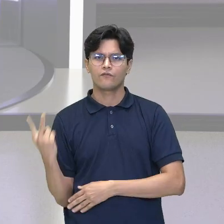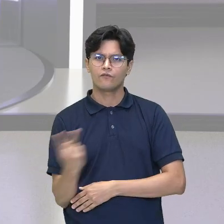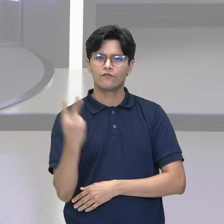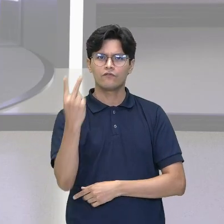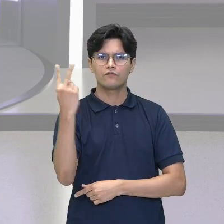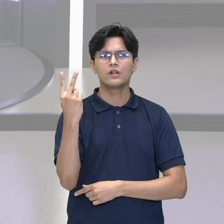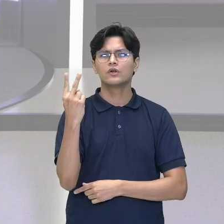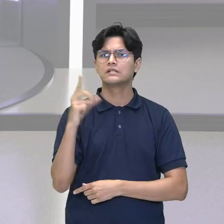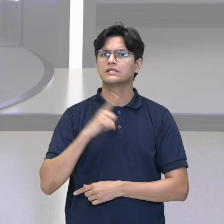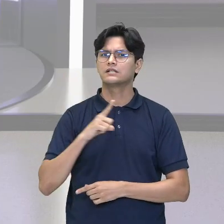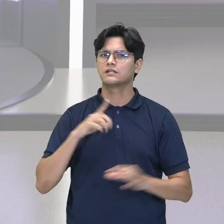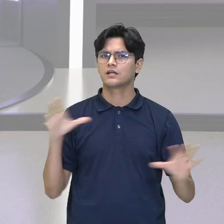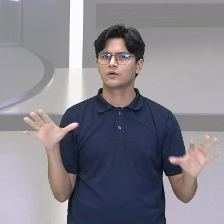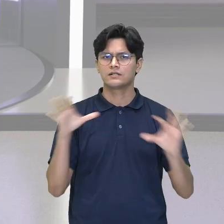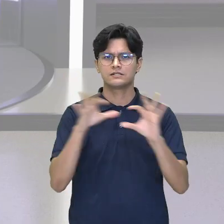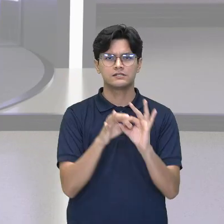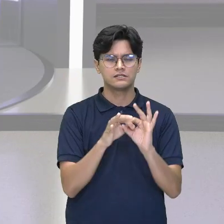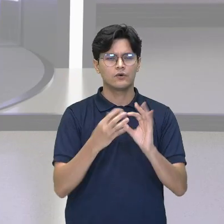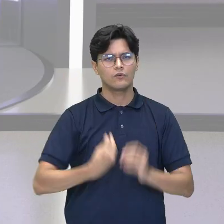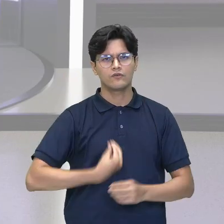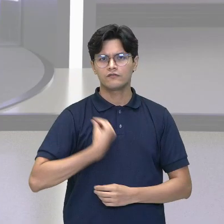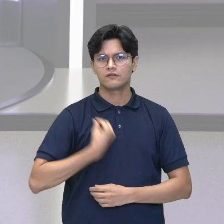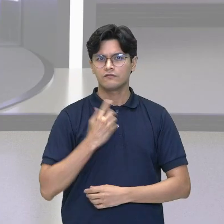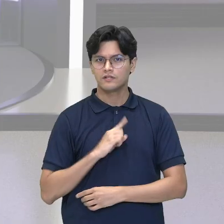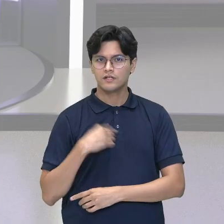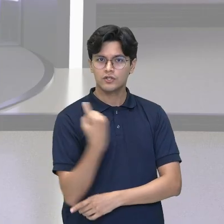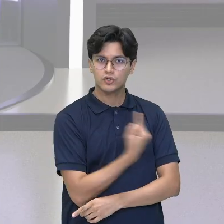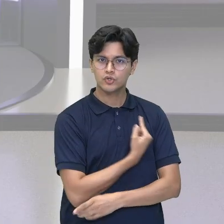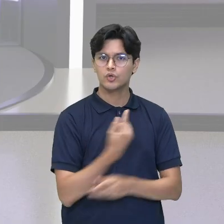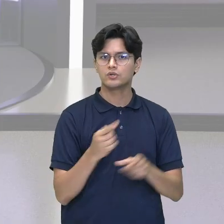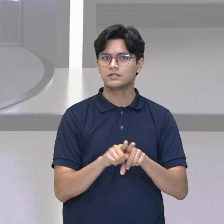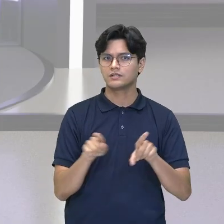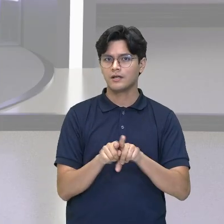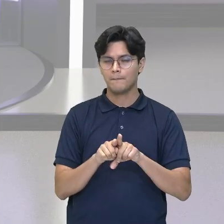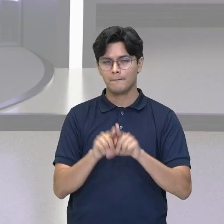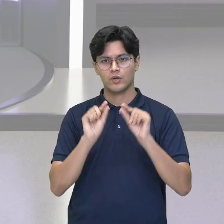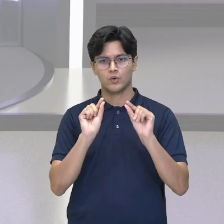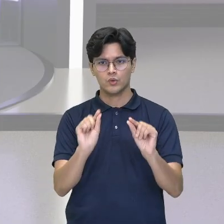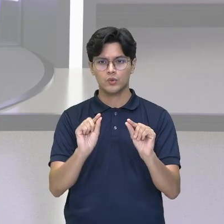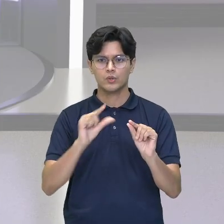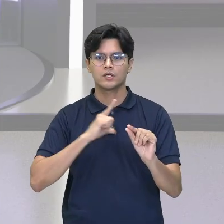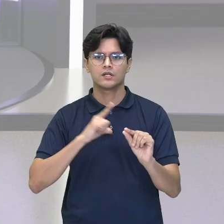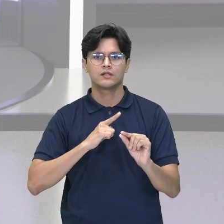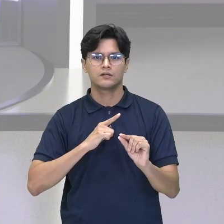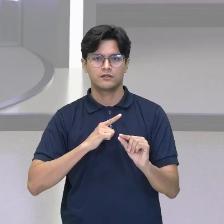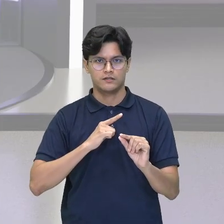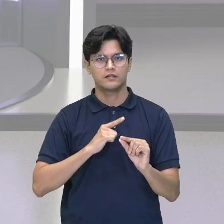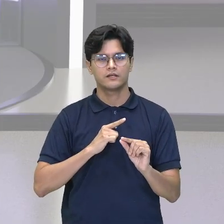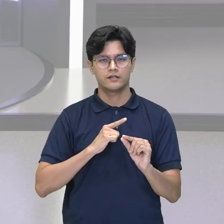nossa vida, né? Tem tudo a ver com o sentido com o qual nós damos sentido,